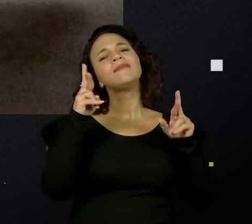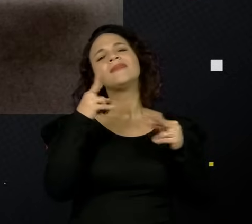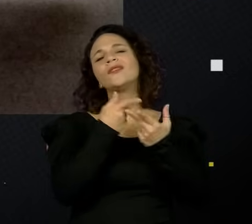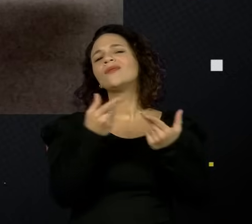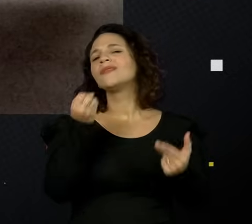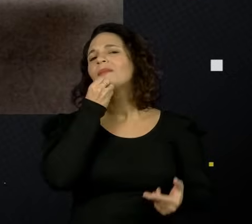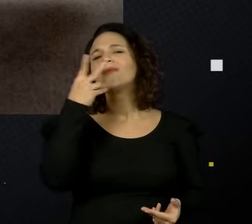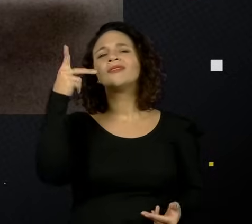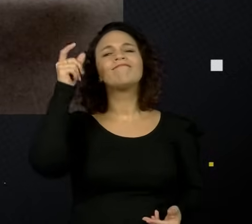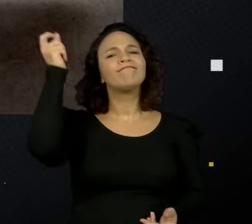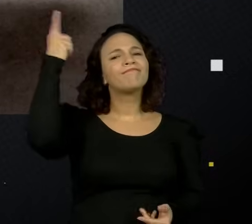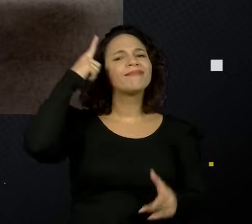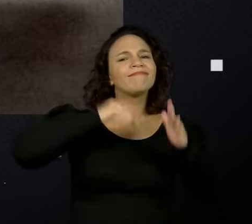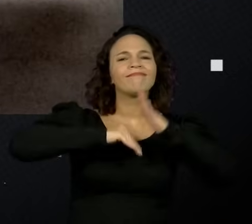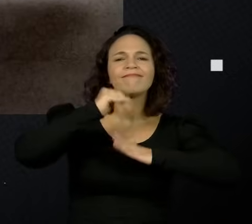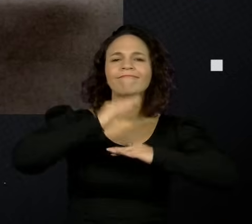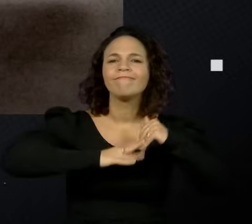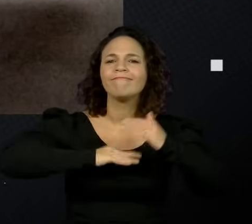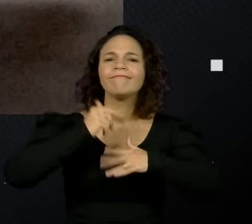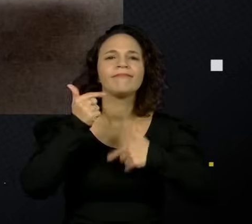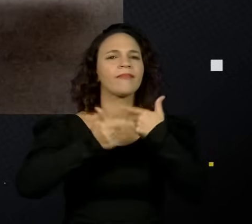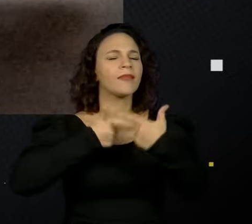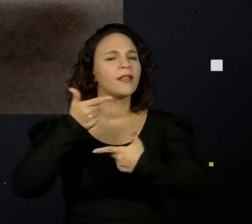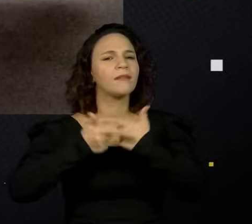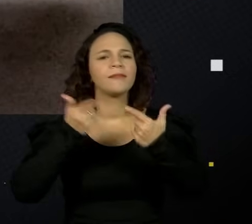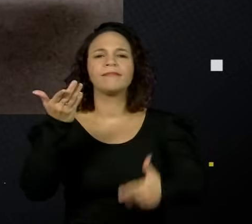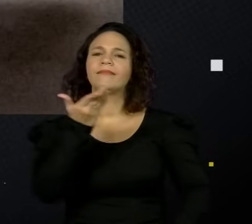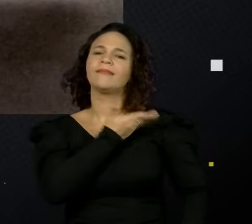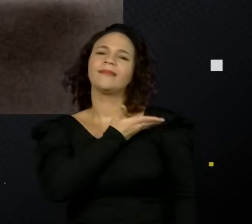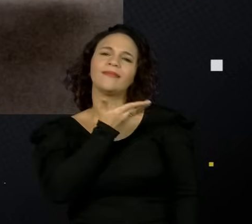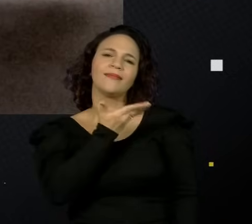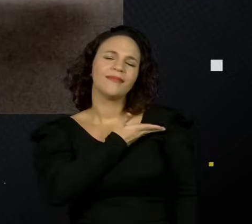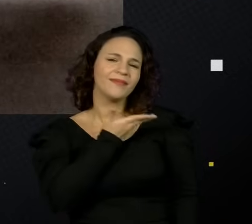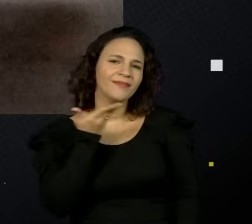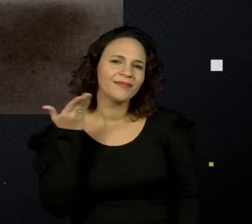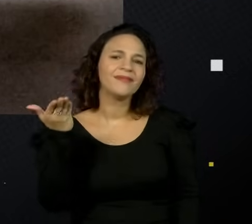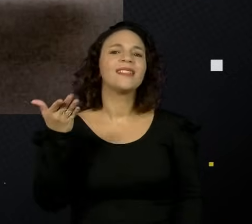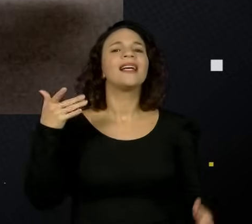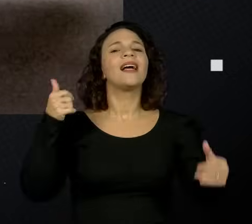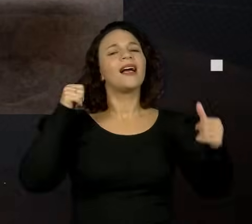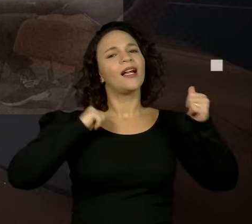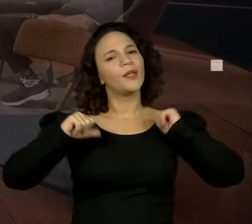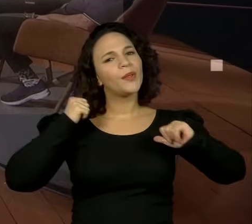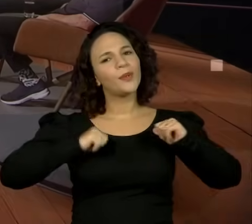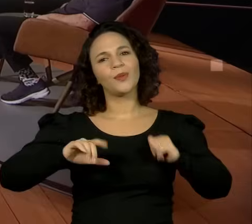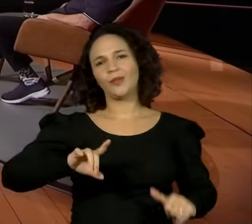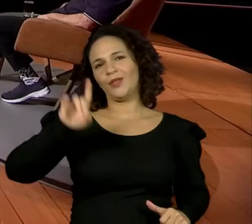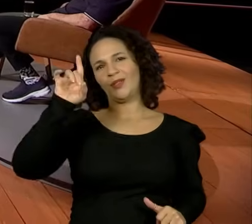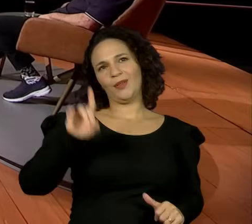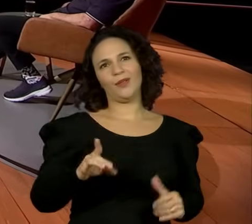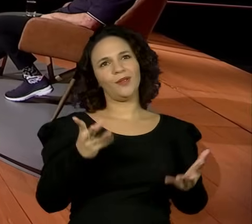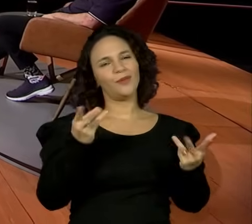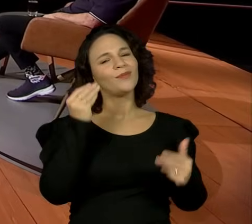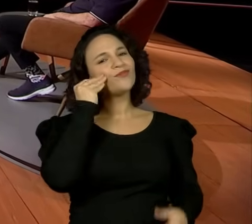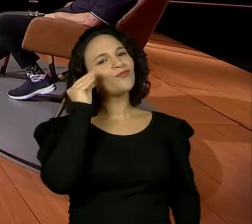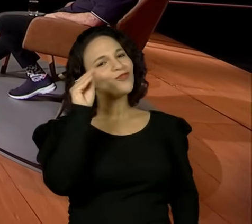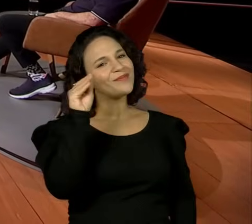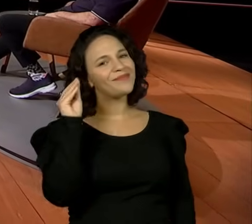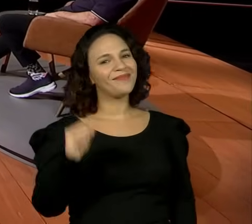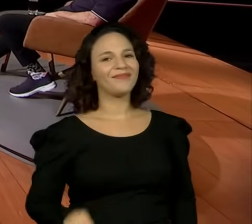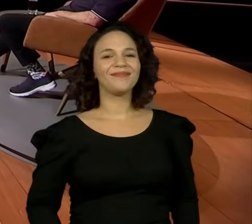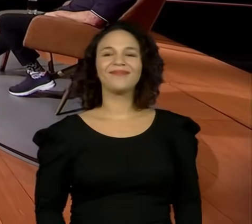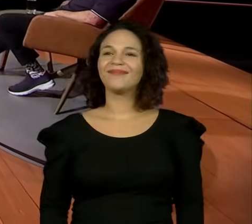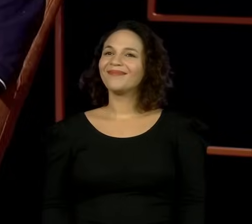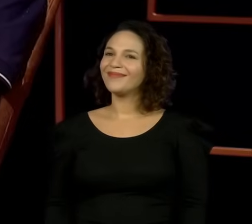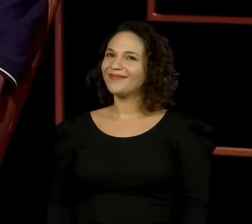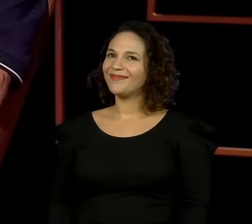seu talento e por ser esse colega e ator e diretor grande que você é. Beijo.